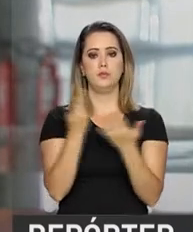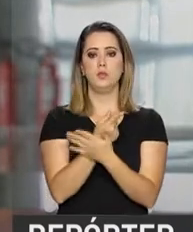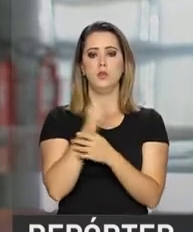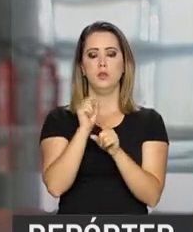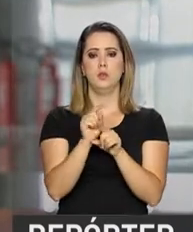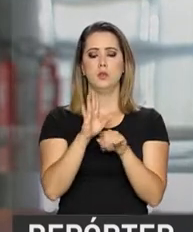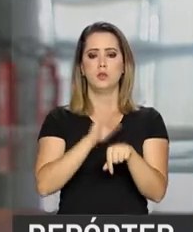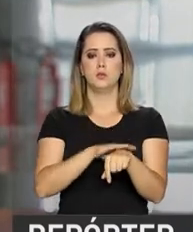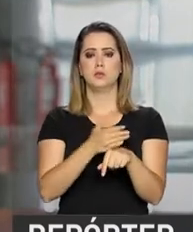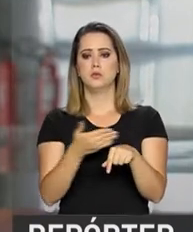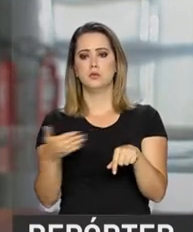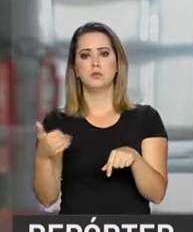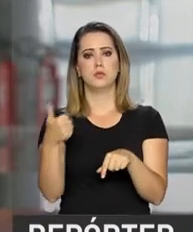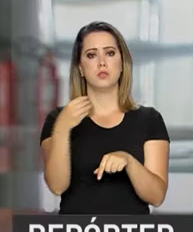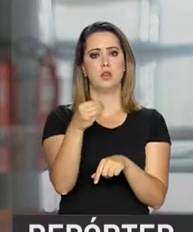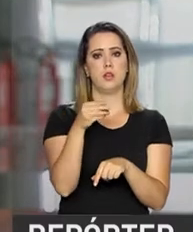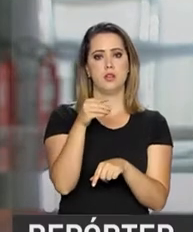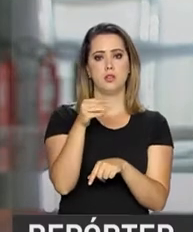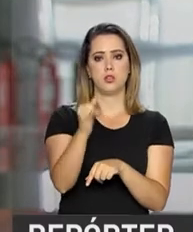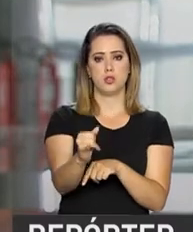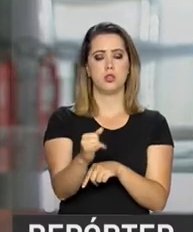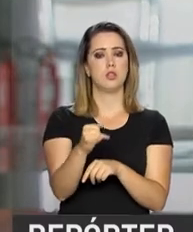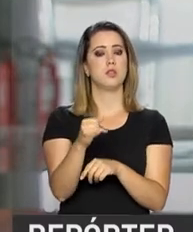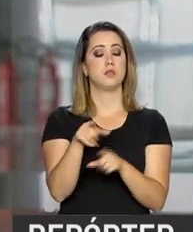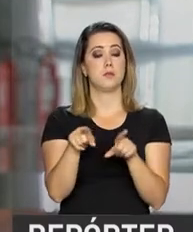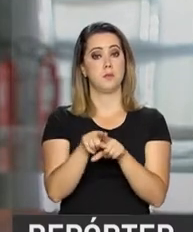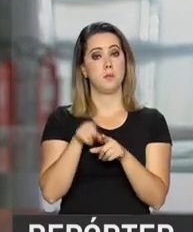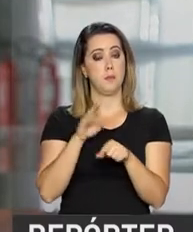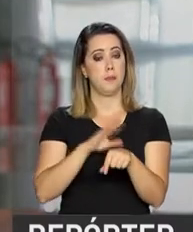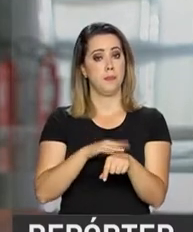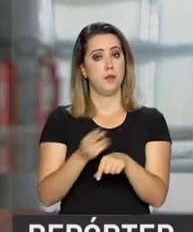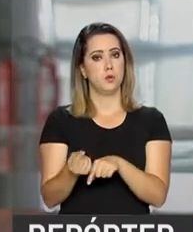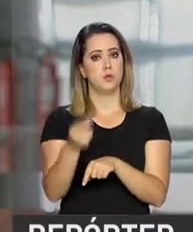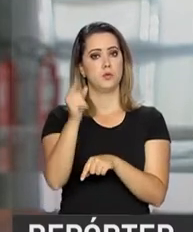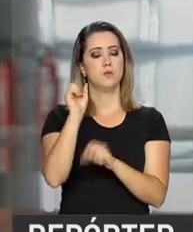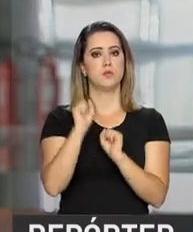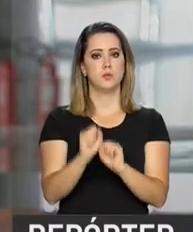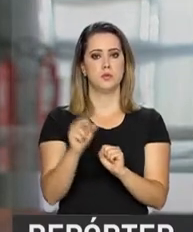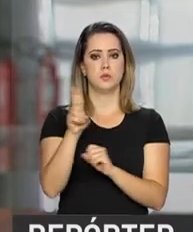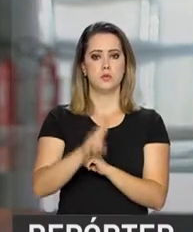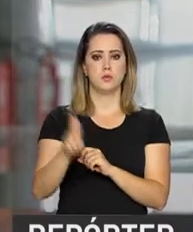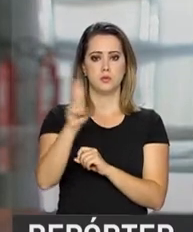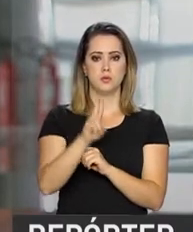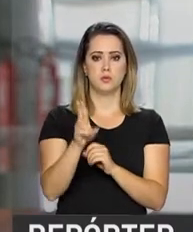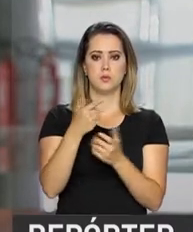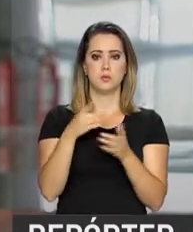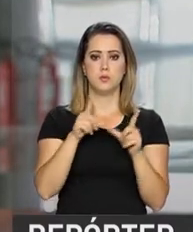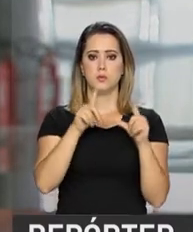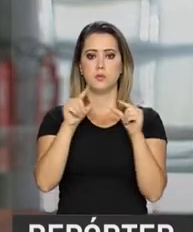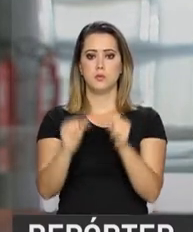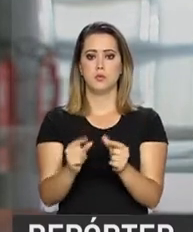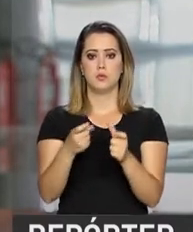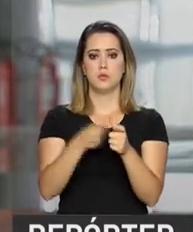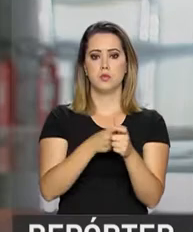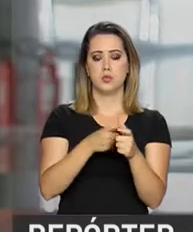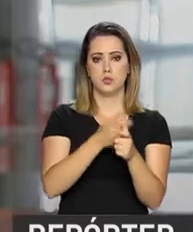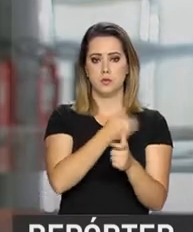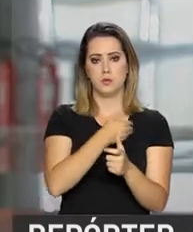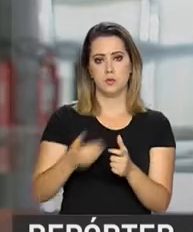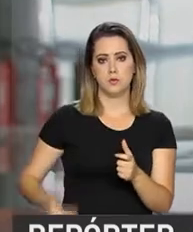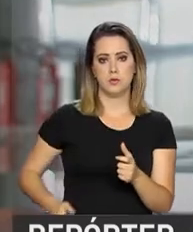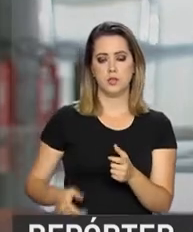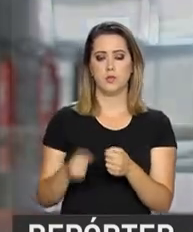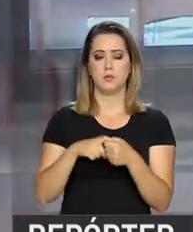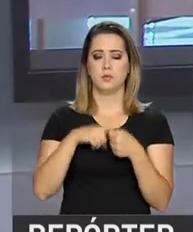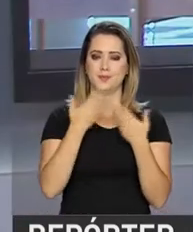feito em um prazo de até 10 dias úteis os valores podem ser usados para abater a dívida pública eu voto com